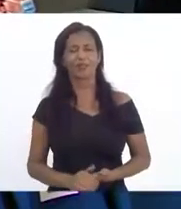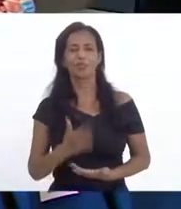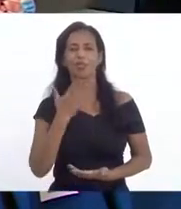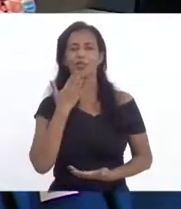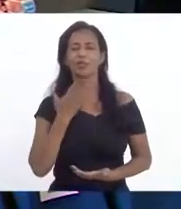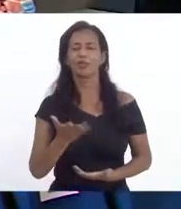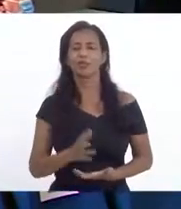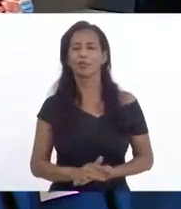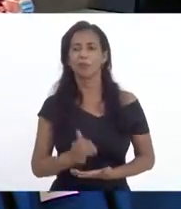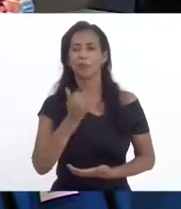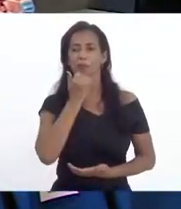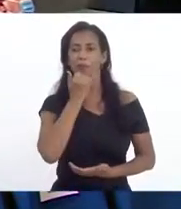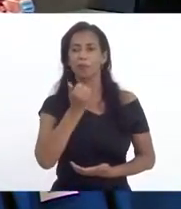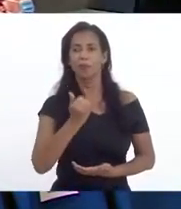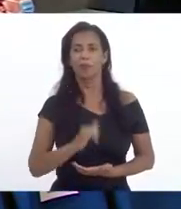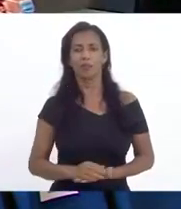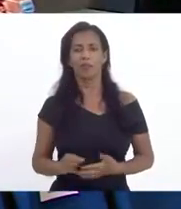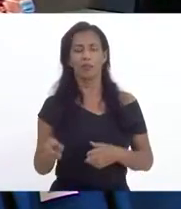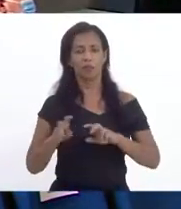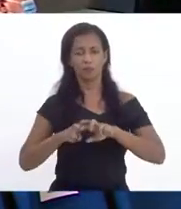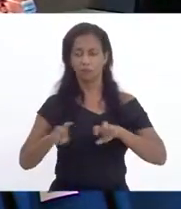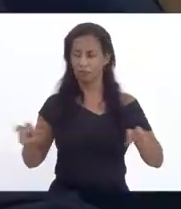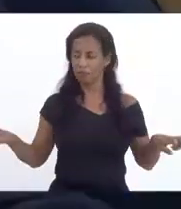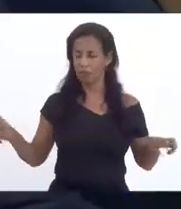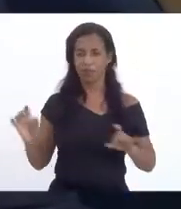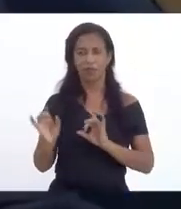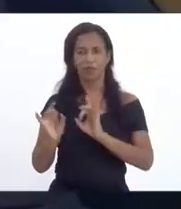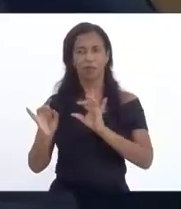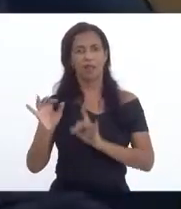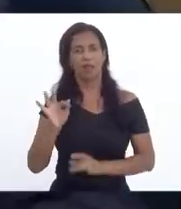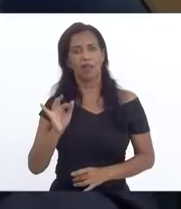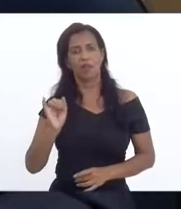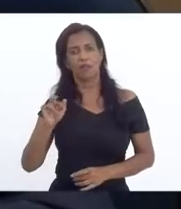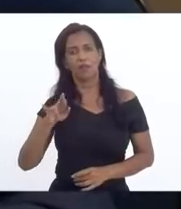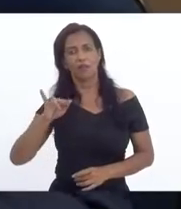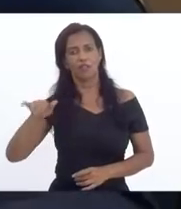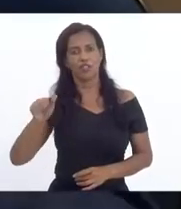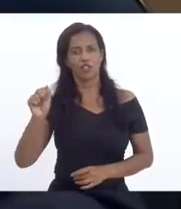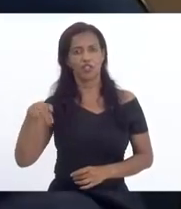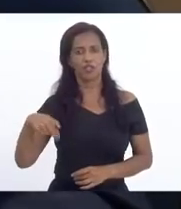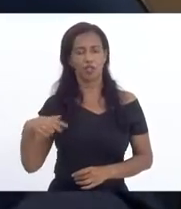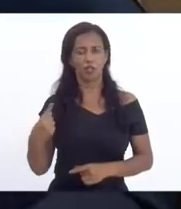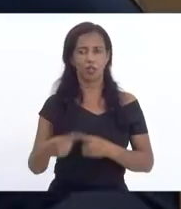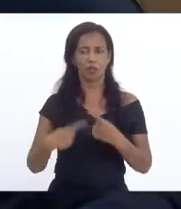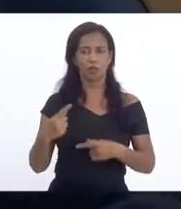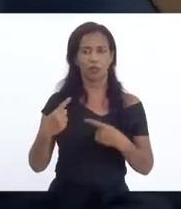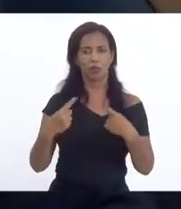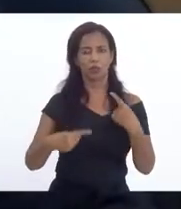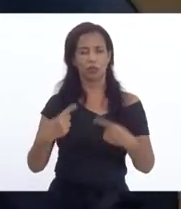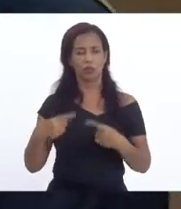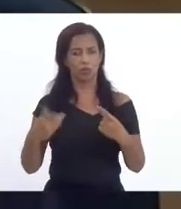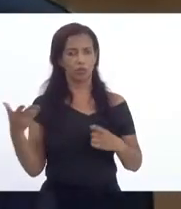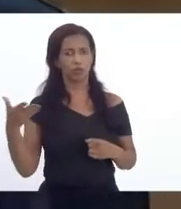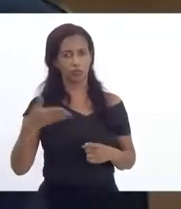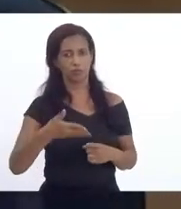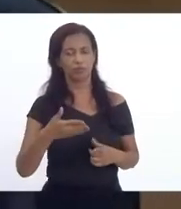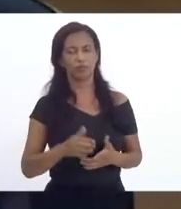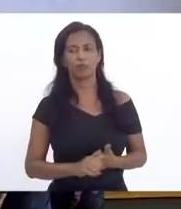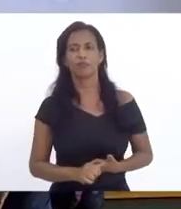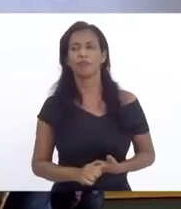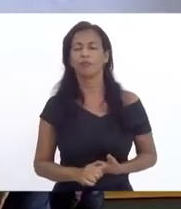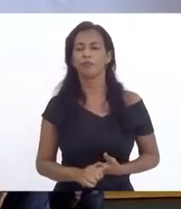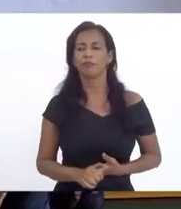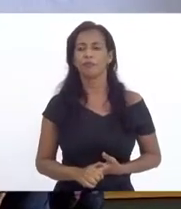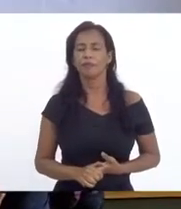pedir perdão aqui aos membros da mesa, em especial a Firjan, e nós vamos fazer depois um debate específico com a Firjan